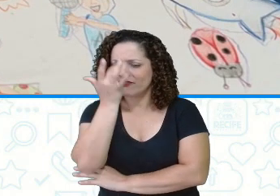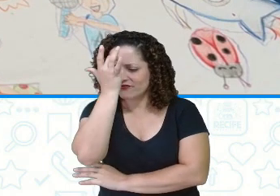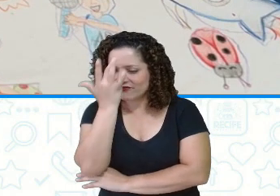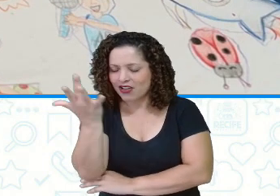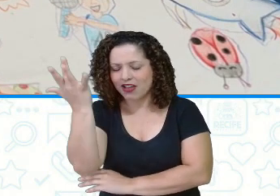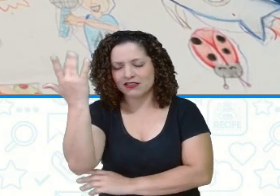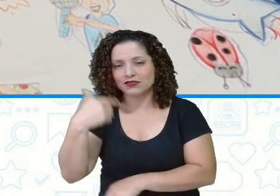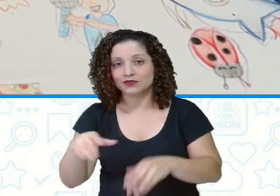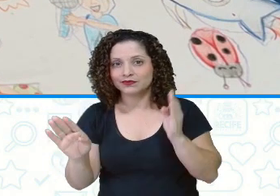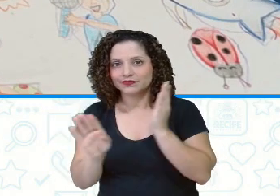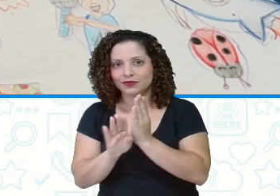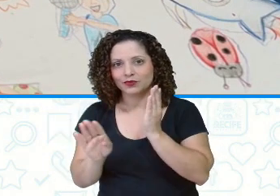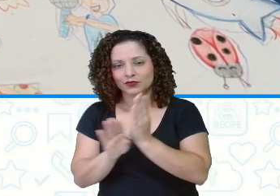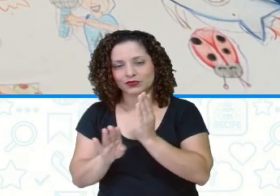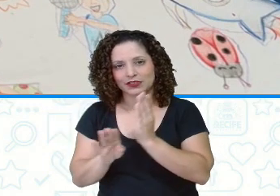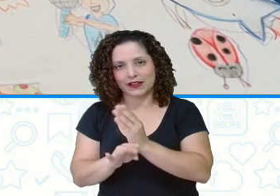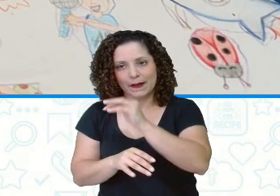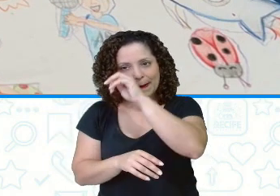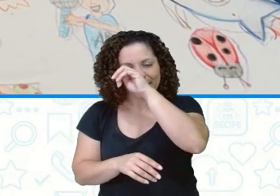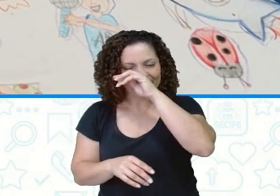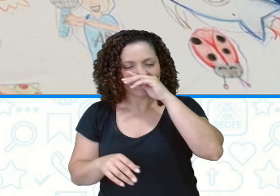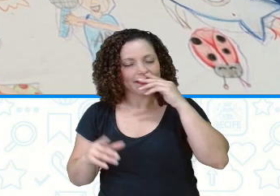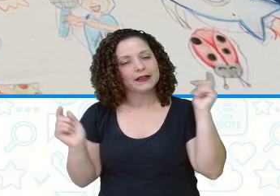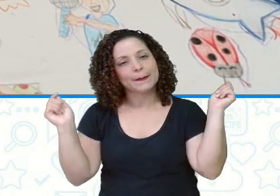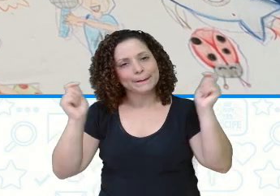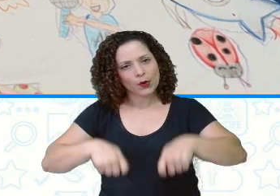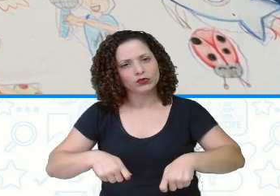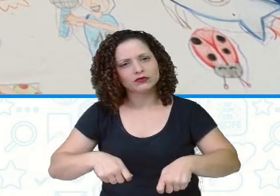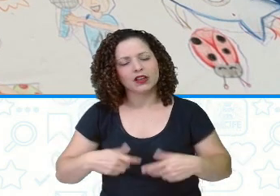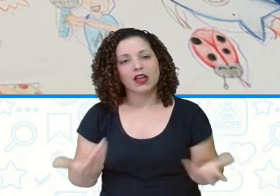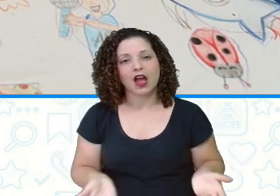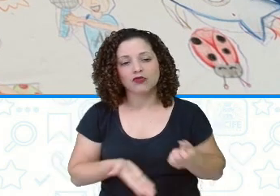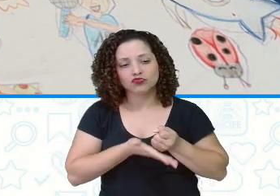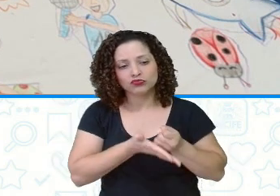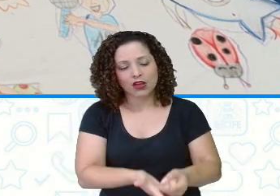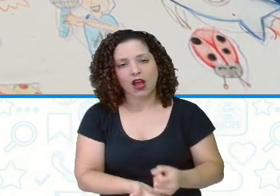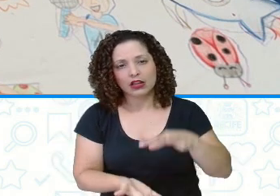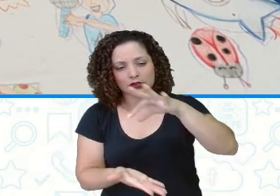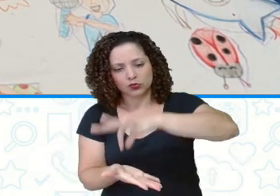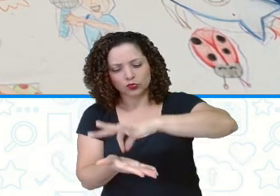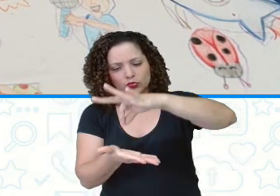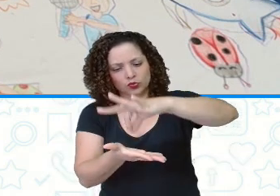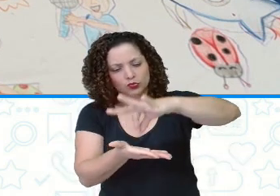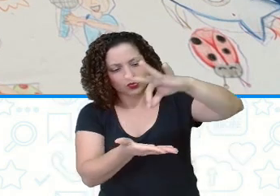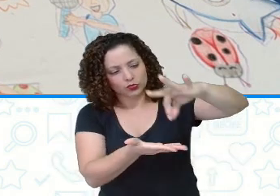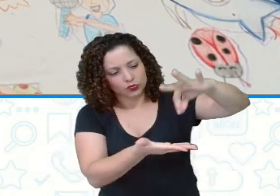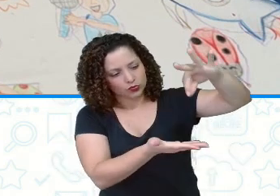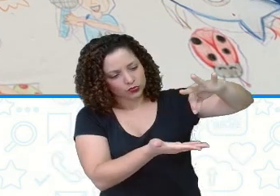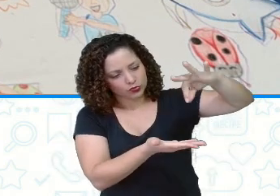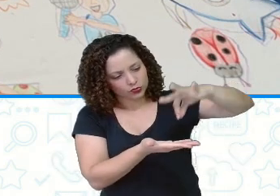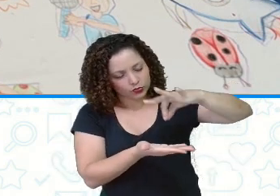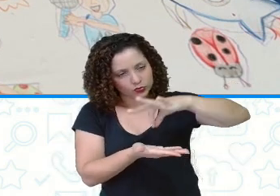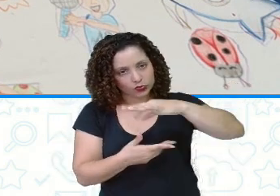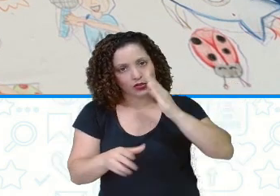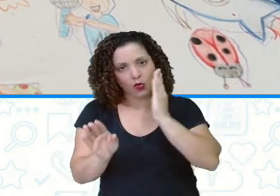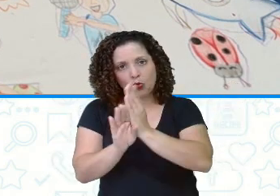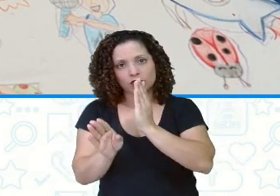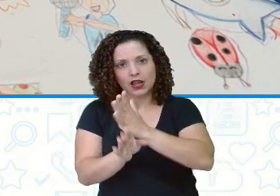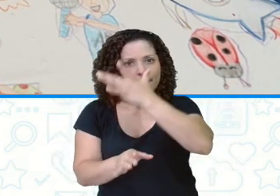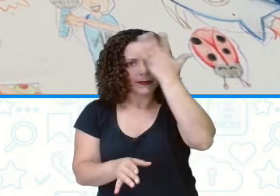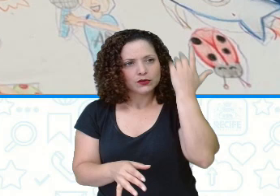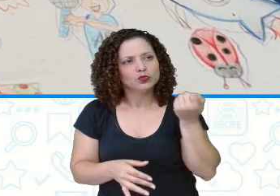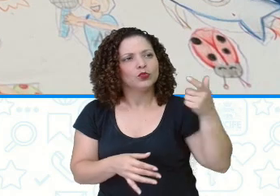fácil de poder ajudar na localização das pessoas. Como é que eu vou encontrar meu amigo que mora em outro